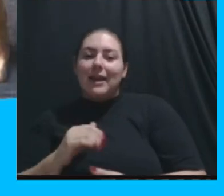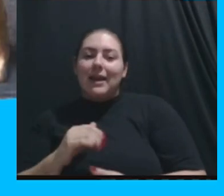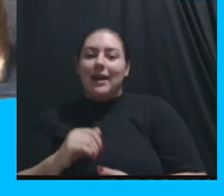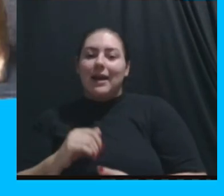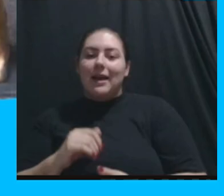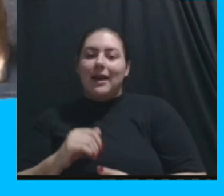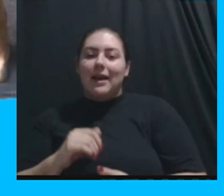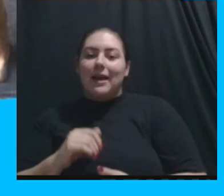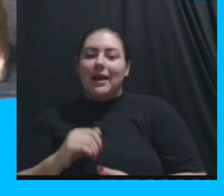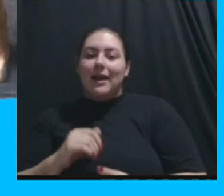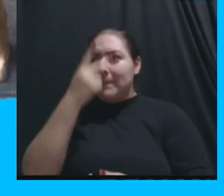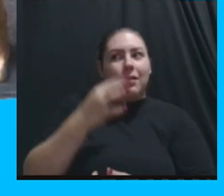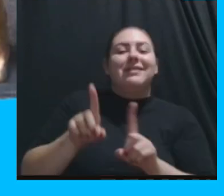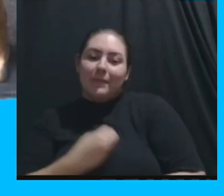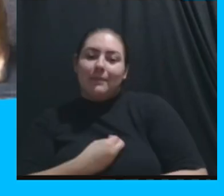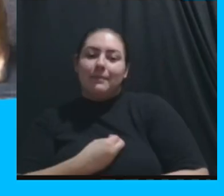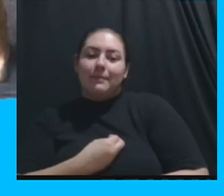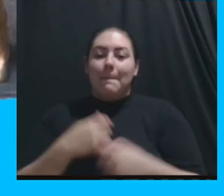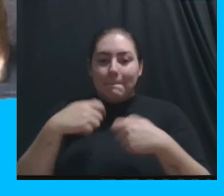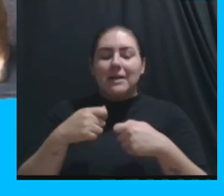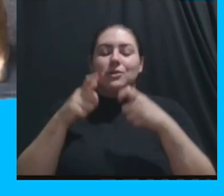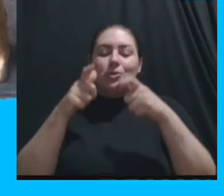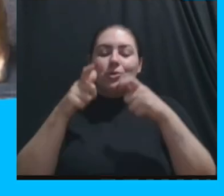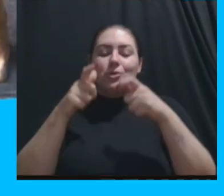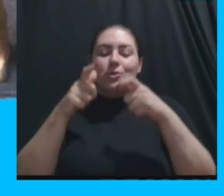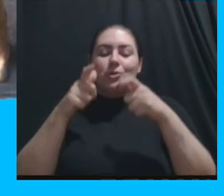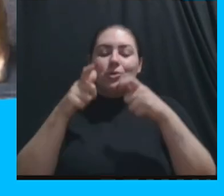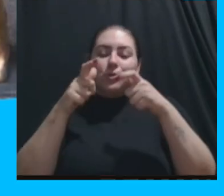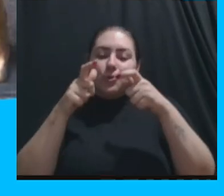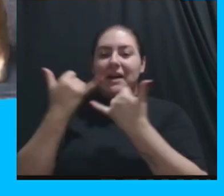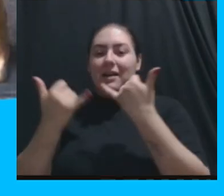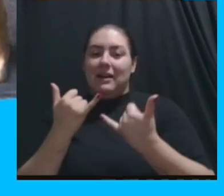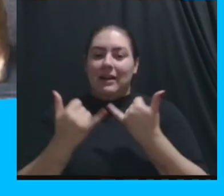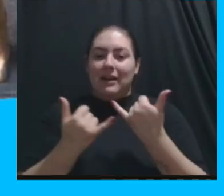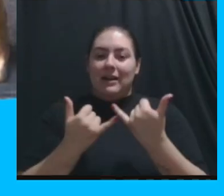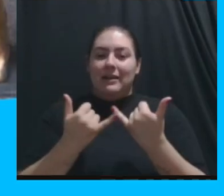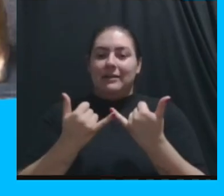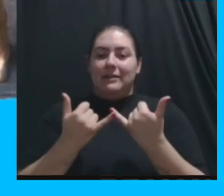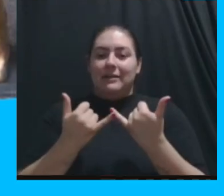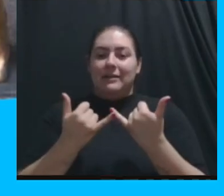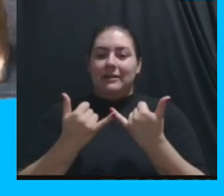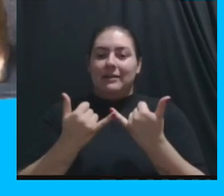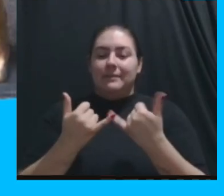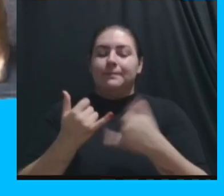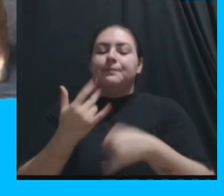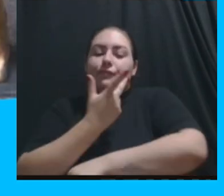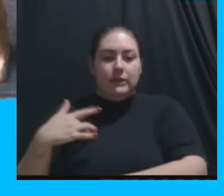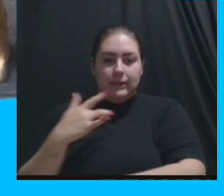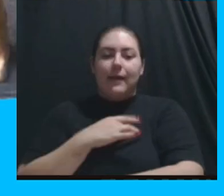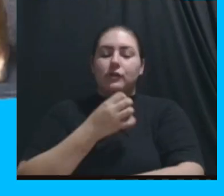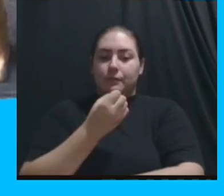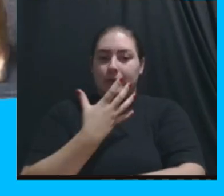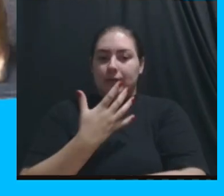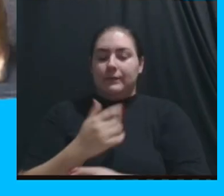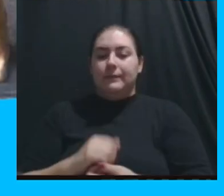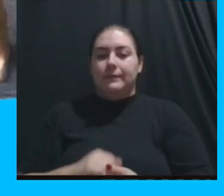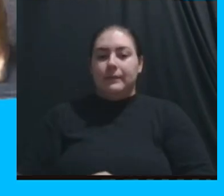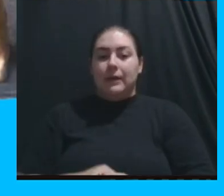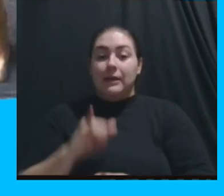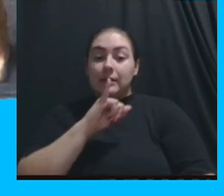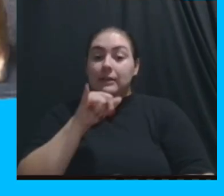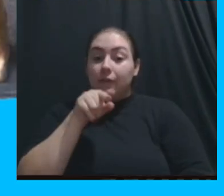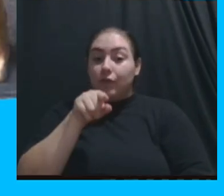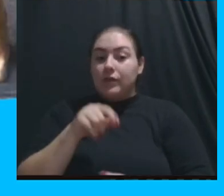espaço para brincar, está vacinado e vermifugado. Se você tem um espacinho aí no